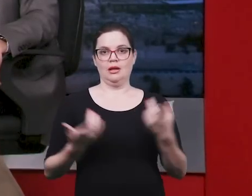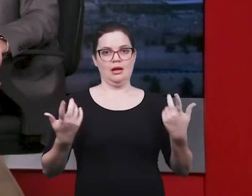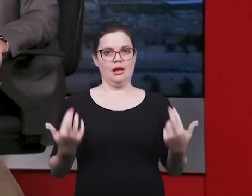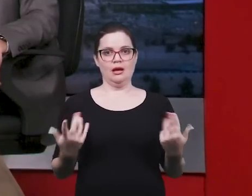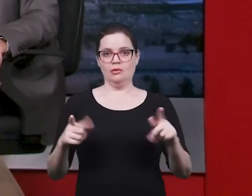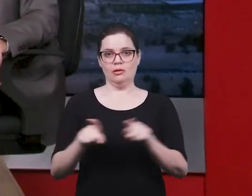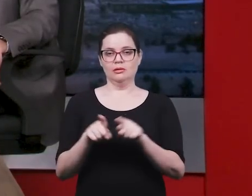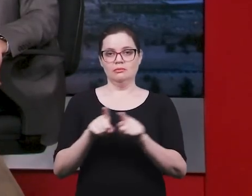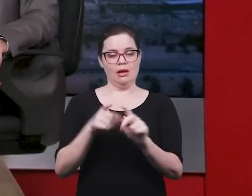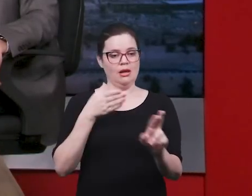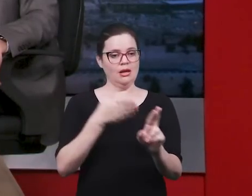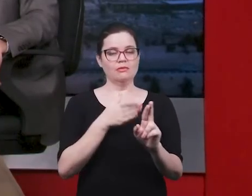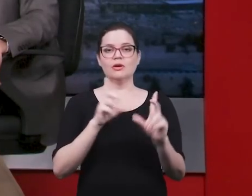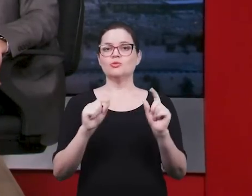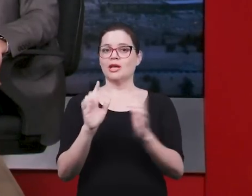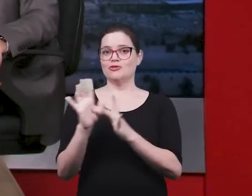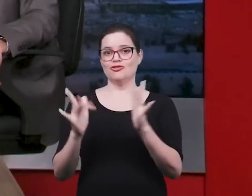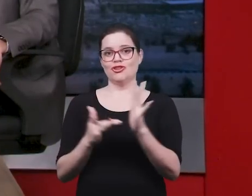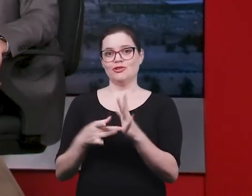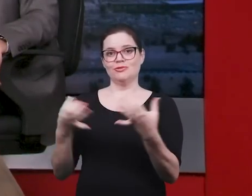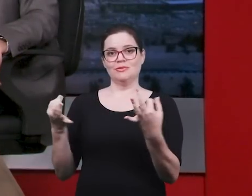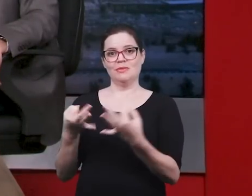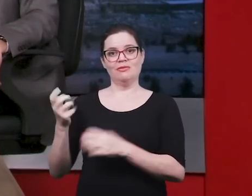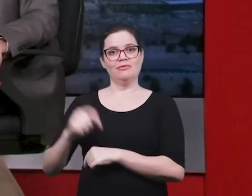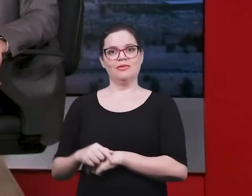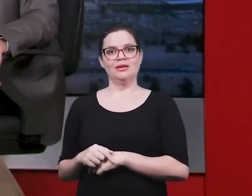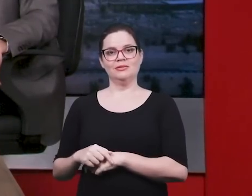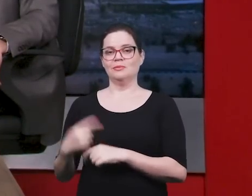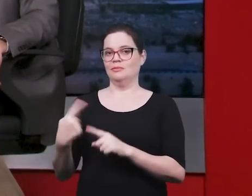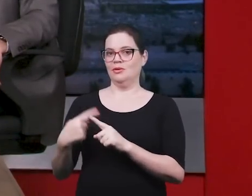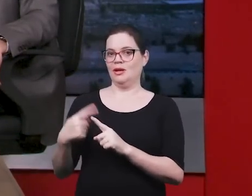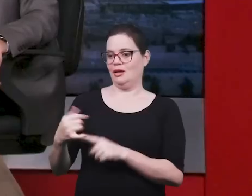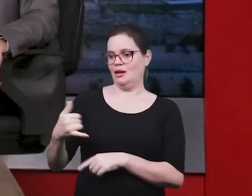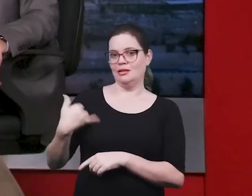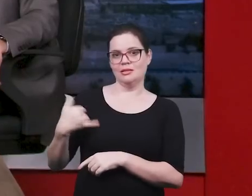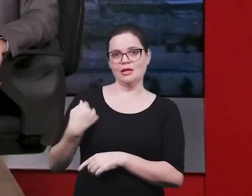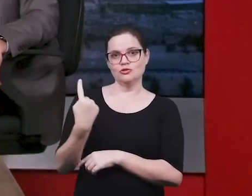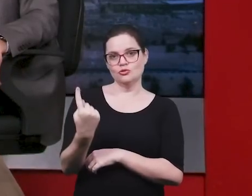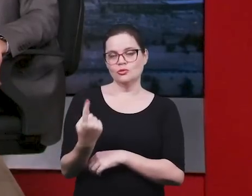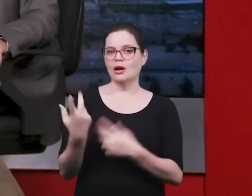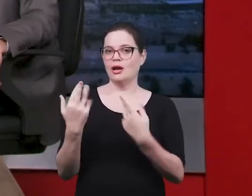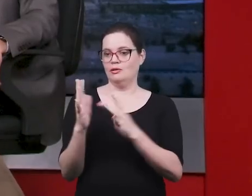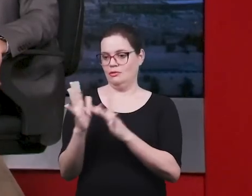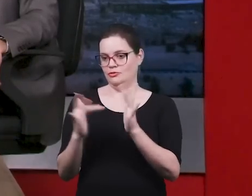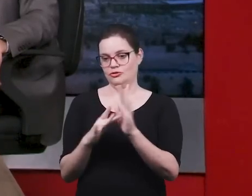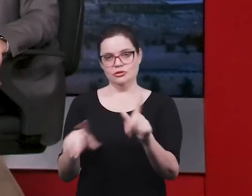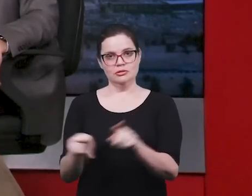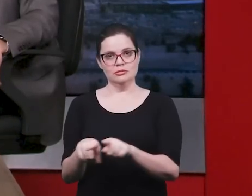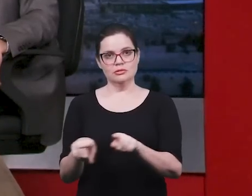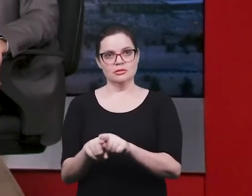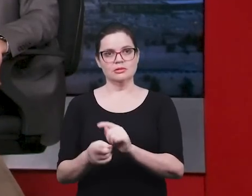o primogênito também. E era jovem, né? Porque Jesus, ele foi